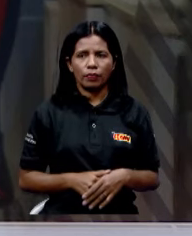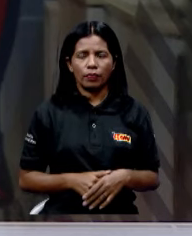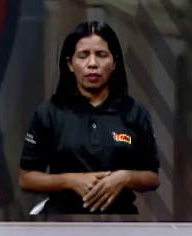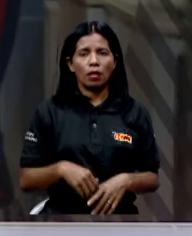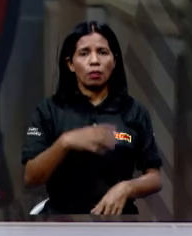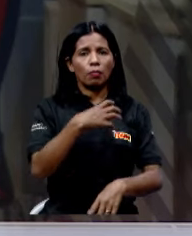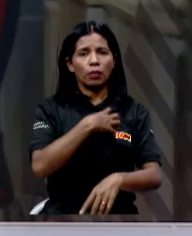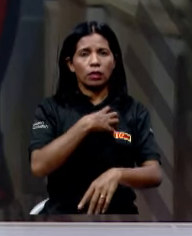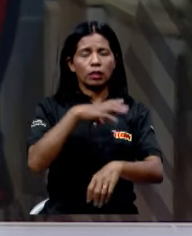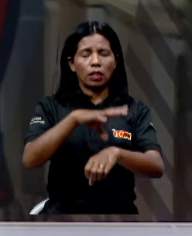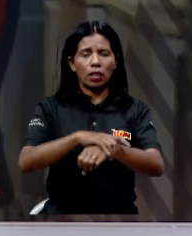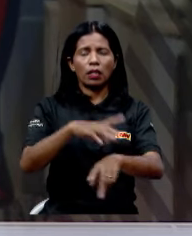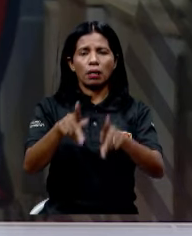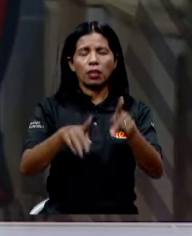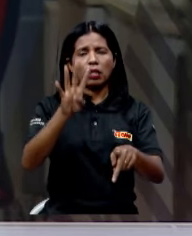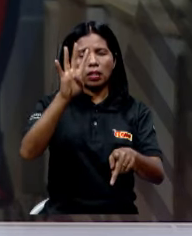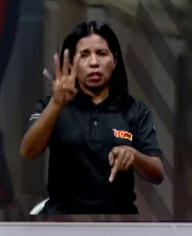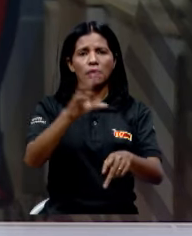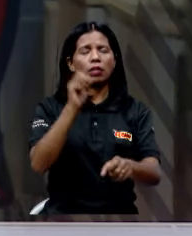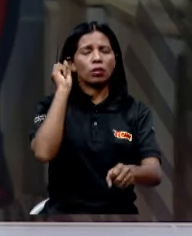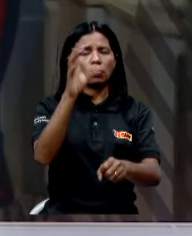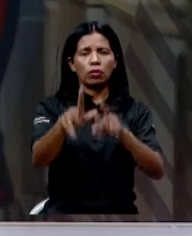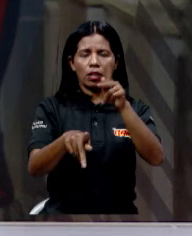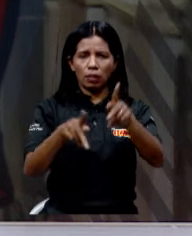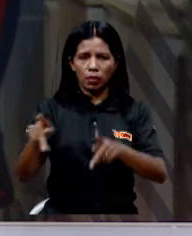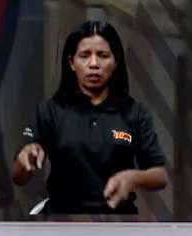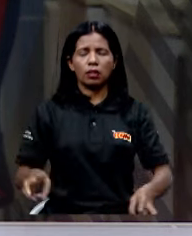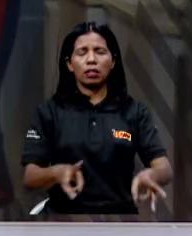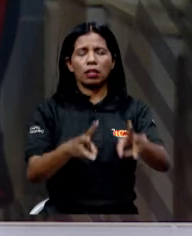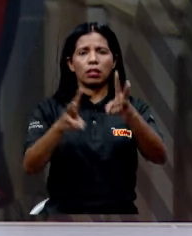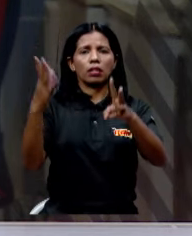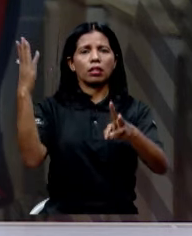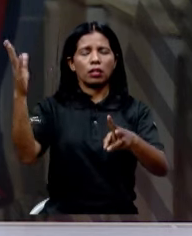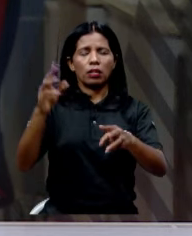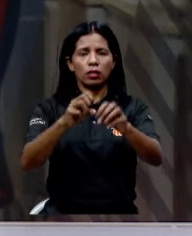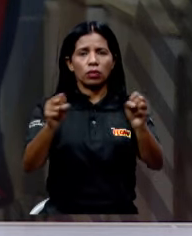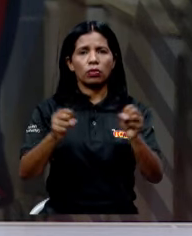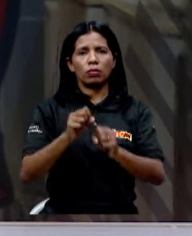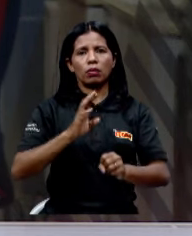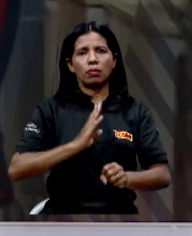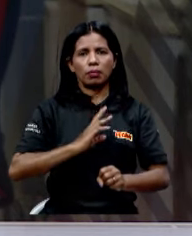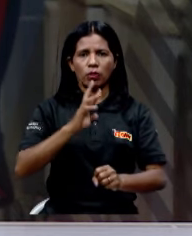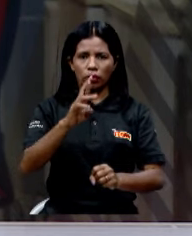Penitele captura suspeito na Inhat nebe desconfia tudo a EMA e a estrada pública o bairro Amular, suku Becora.